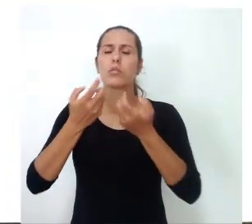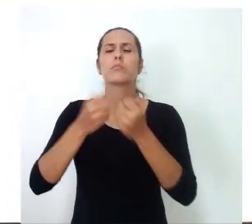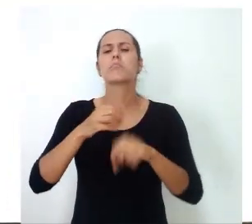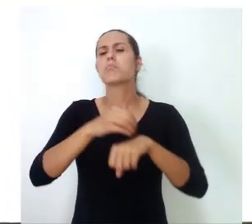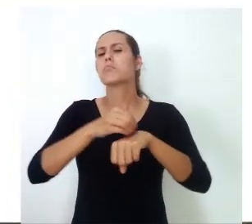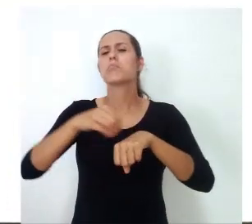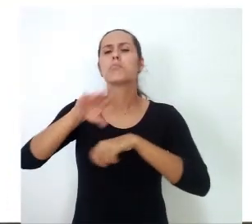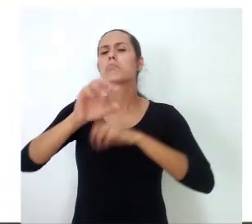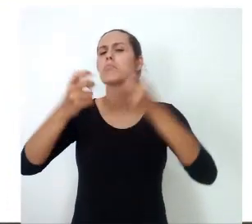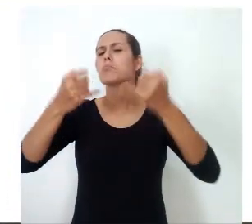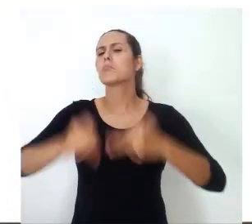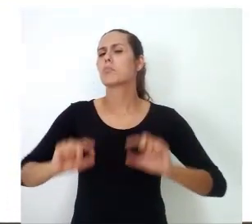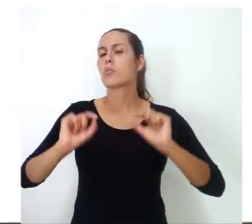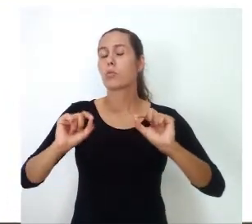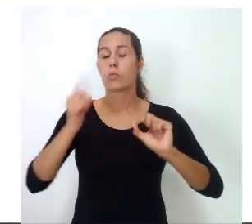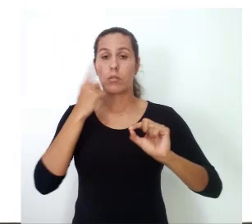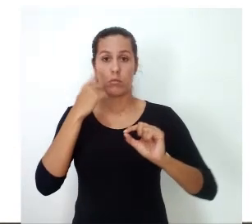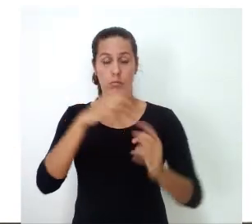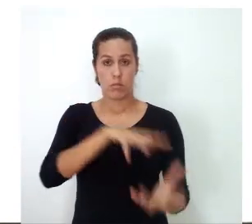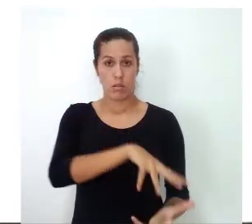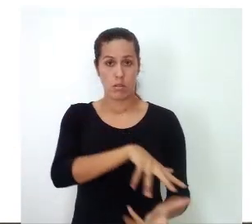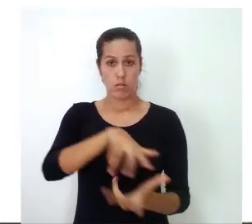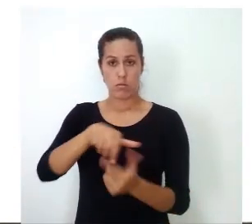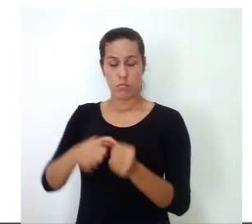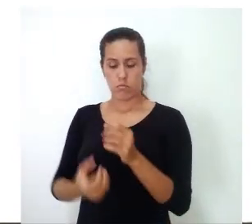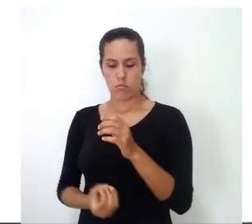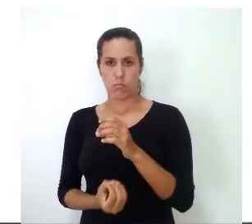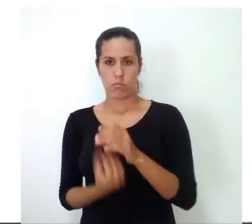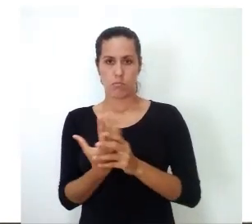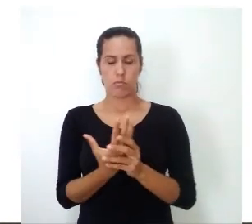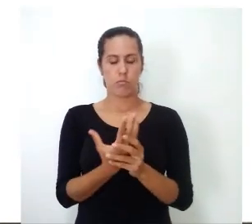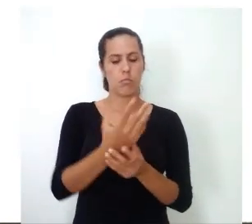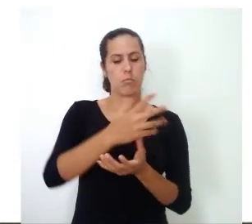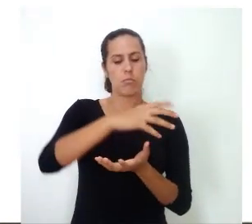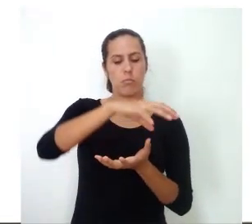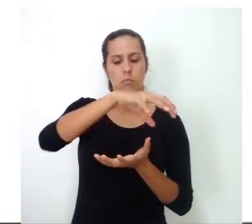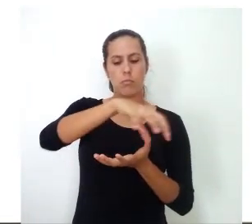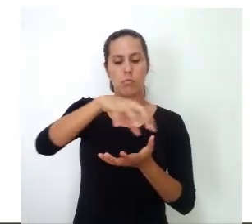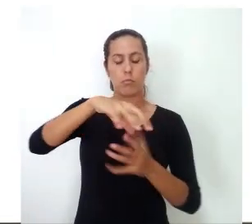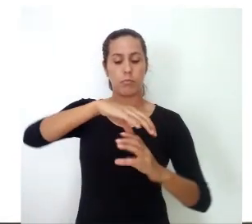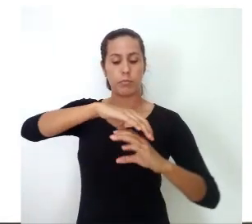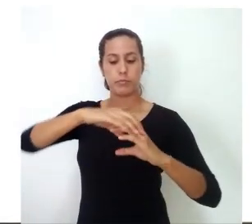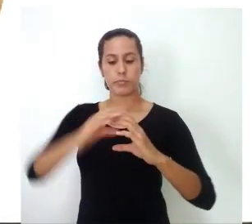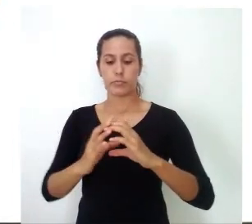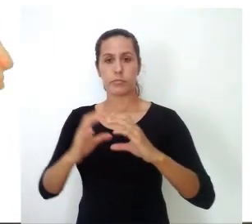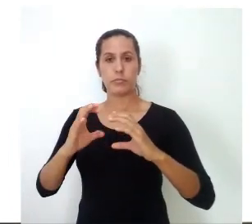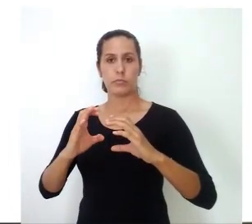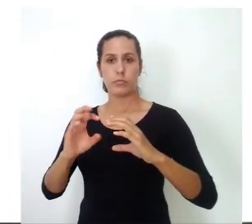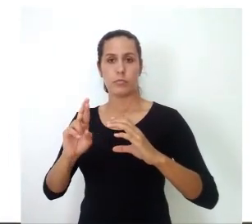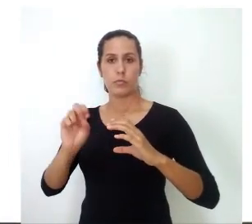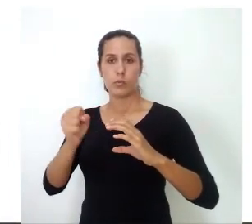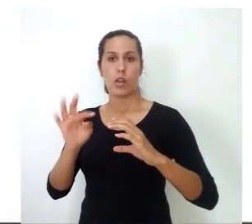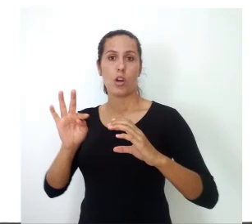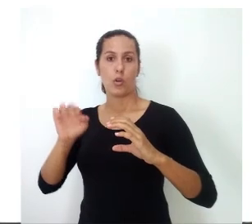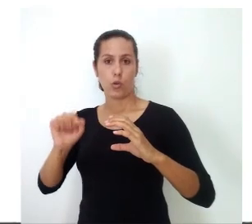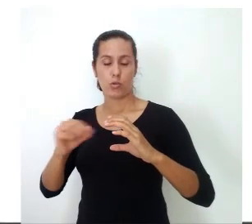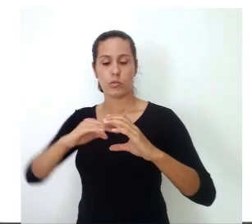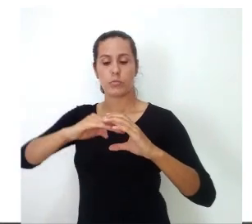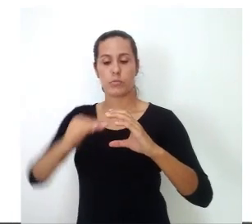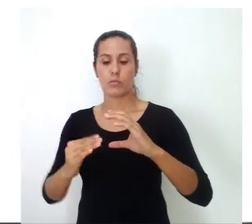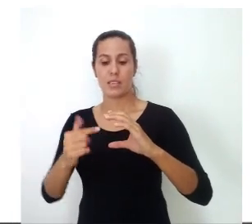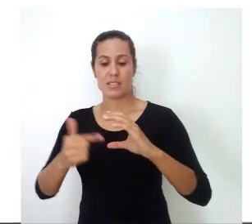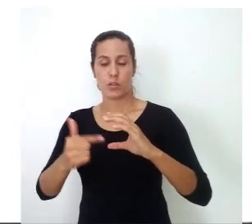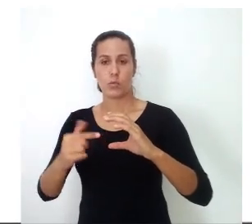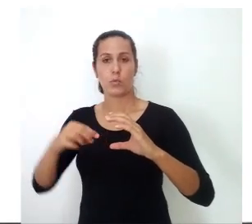passar o seguinte, que a Terra é constituída por 3 camadas. A cobertura, a crosta, segundo,